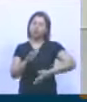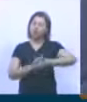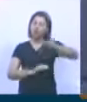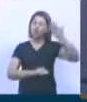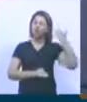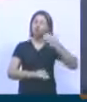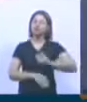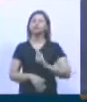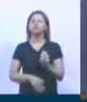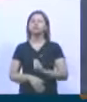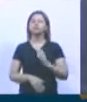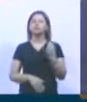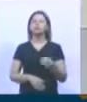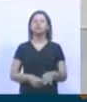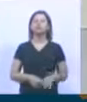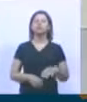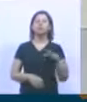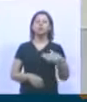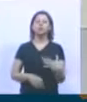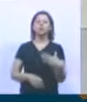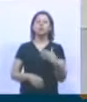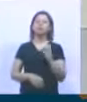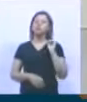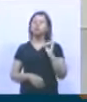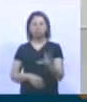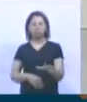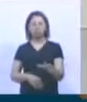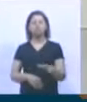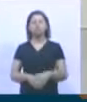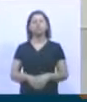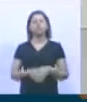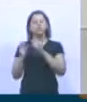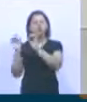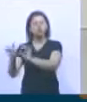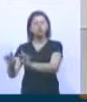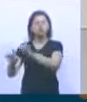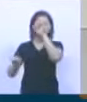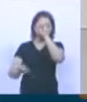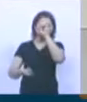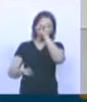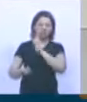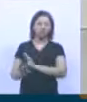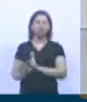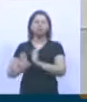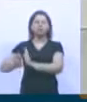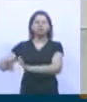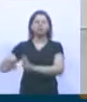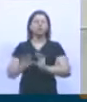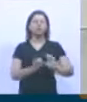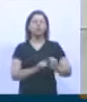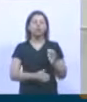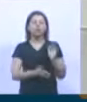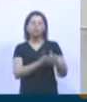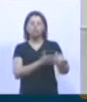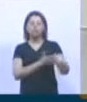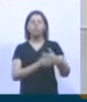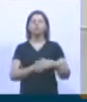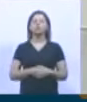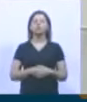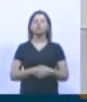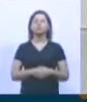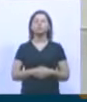And then I left his room. E aí saí então da unidade de terapia intensiva. As I was about to cross the